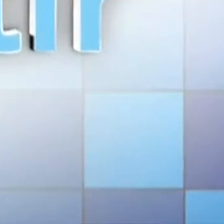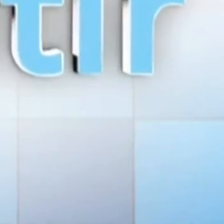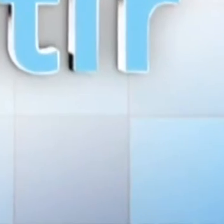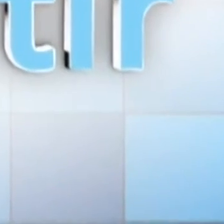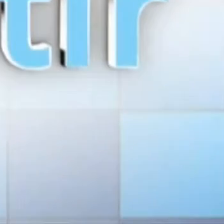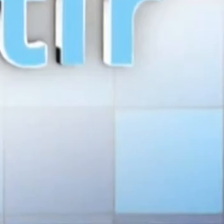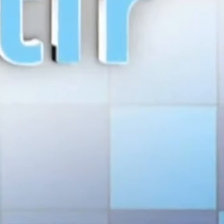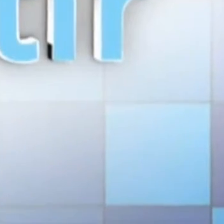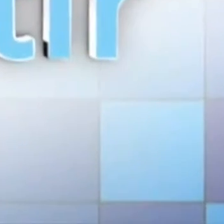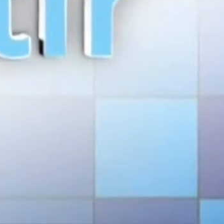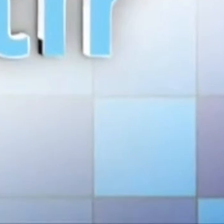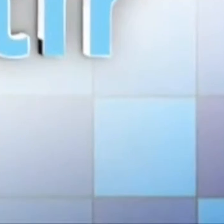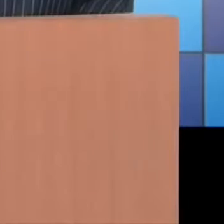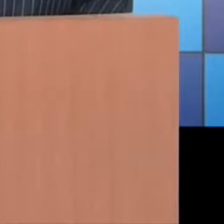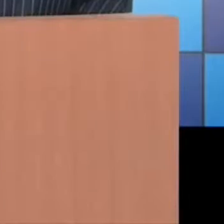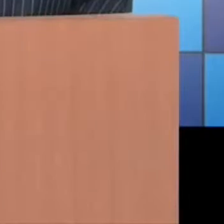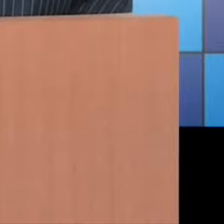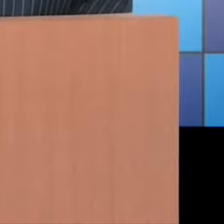sentir.